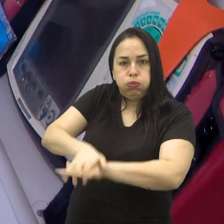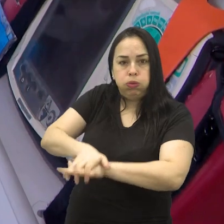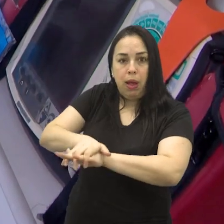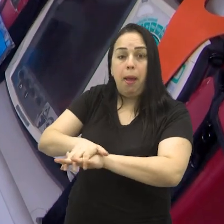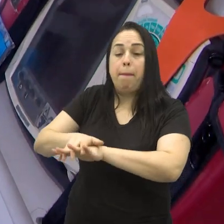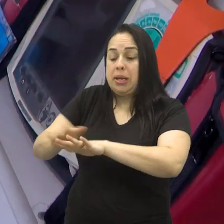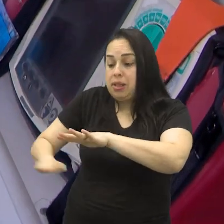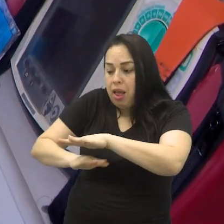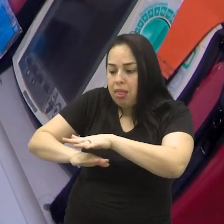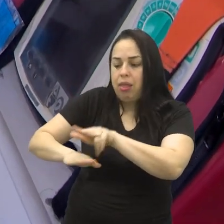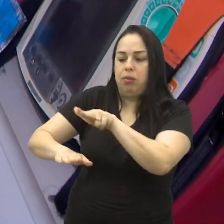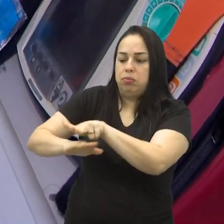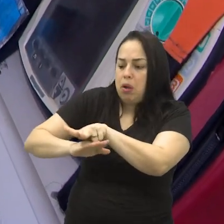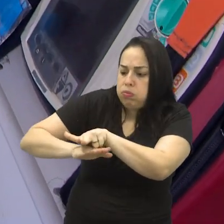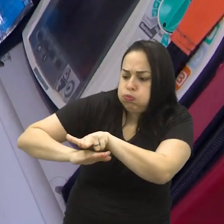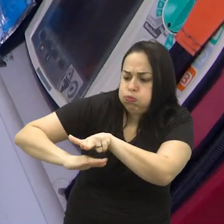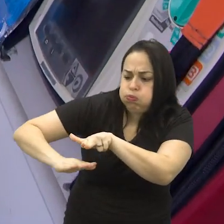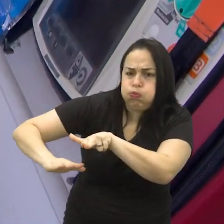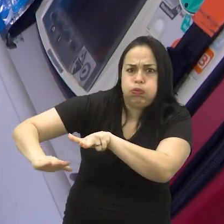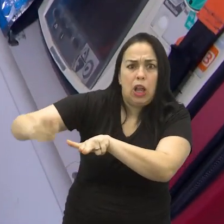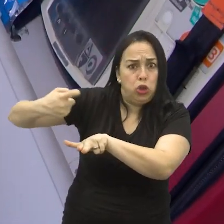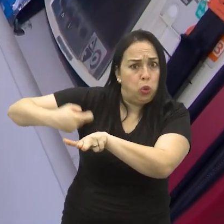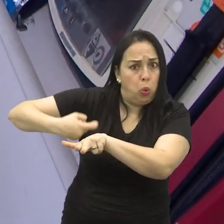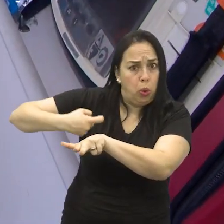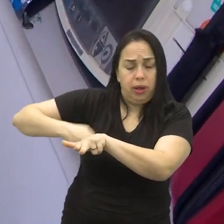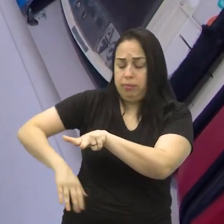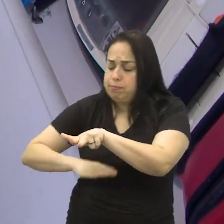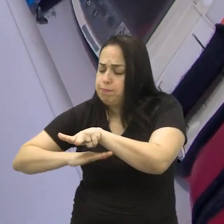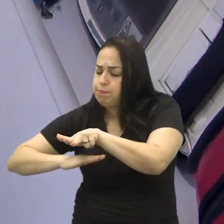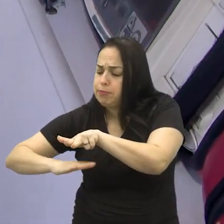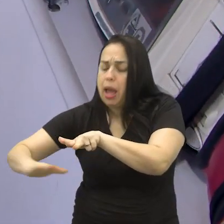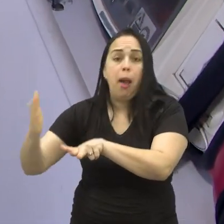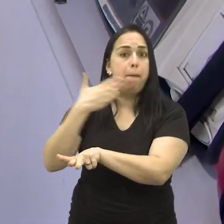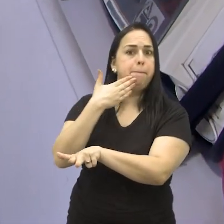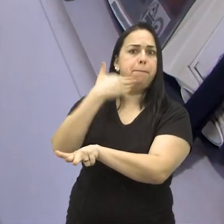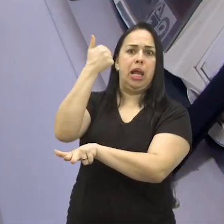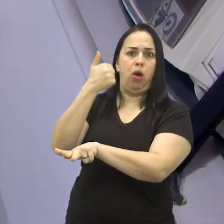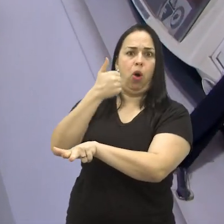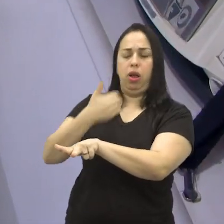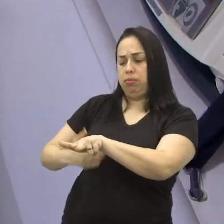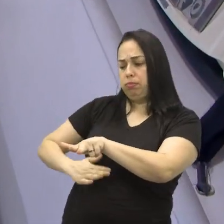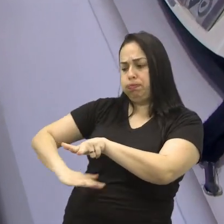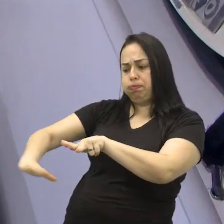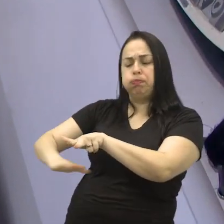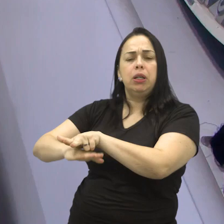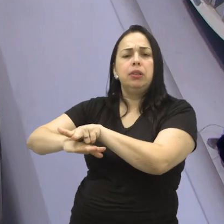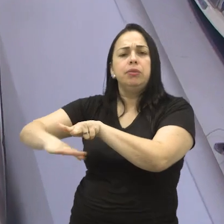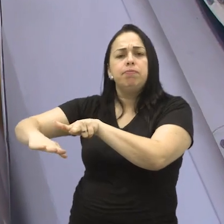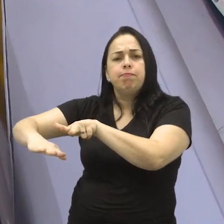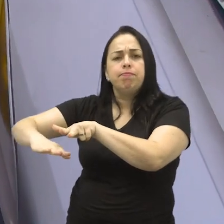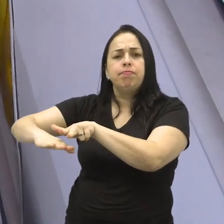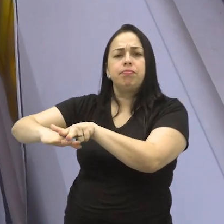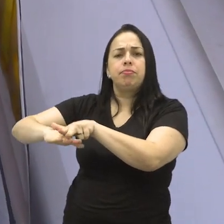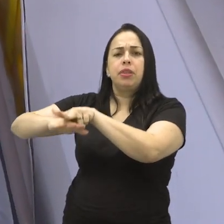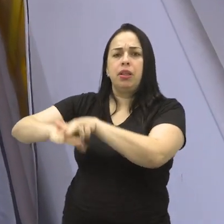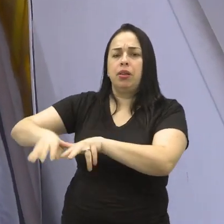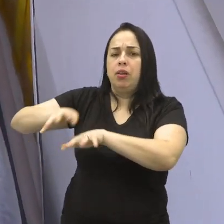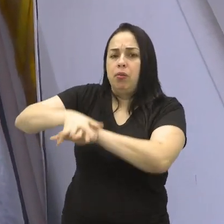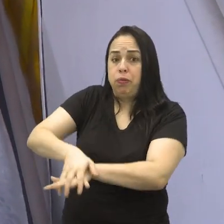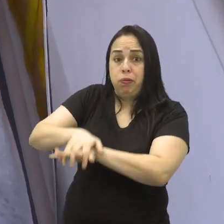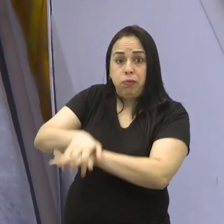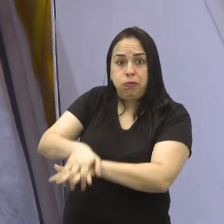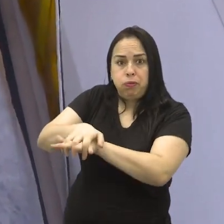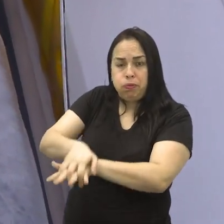em uma superfície rígida, né? A orientação é inclusive feita no chão, é o melhor de todos os cenários, em torno